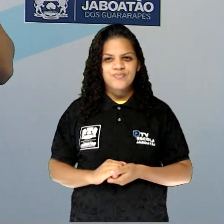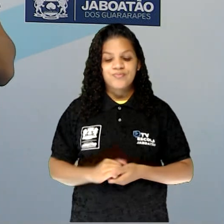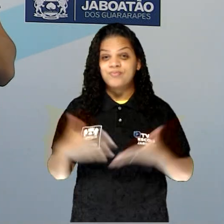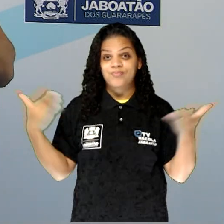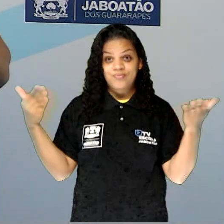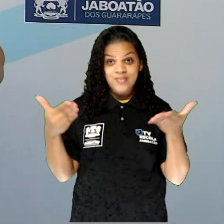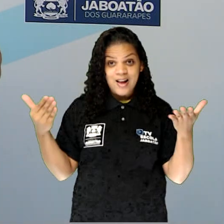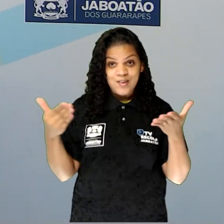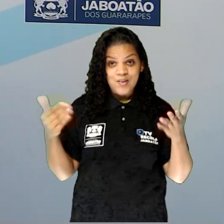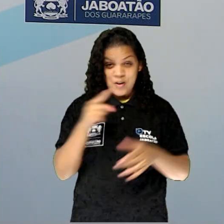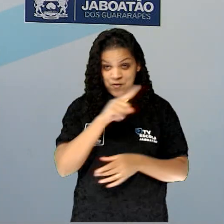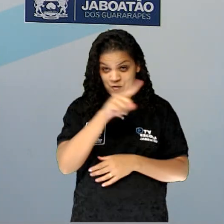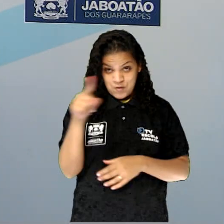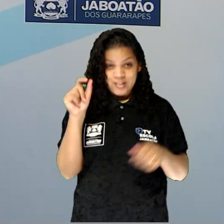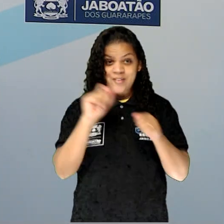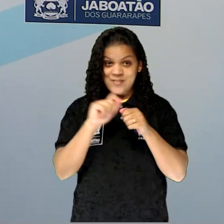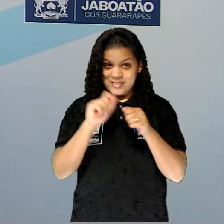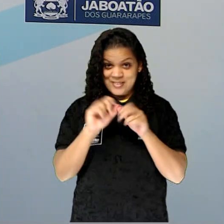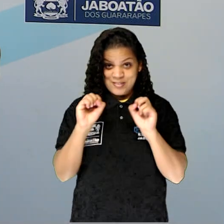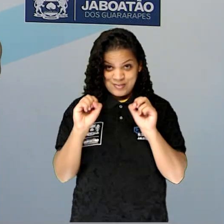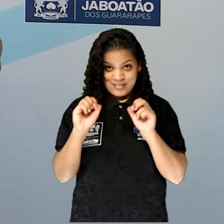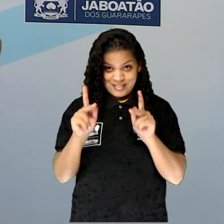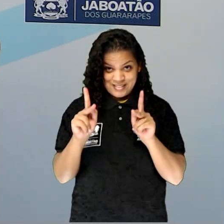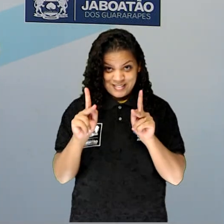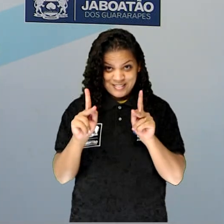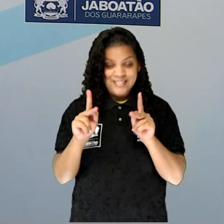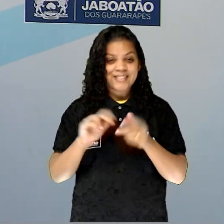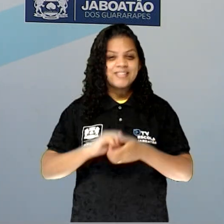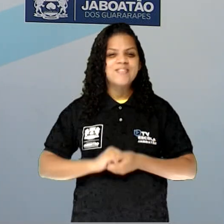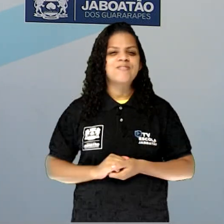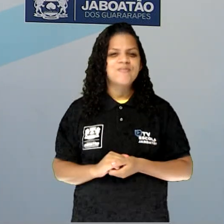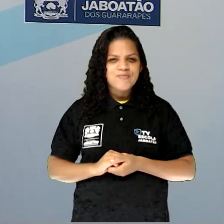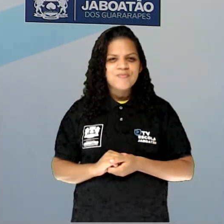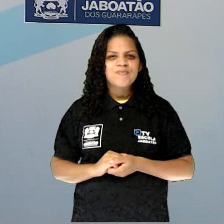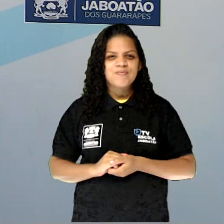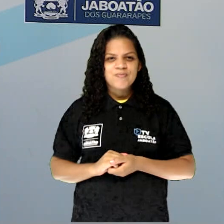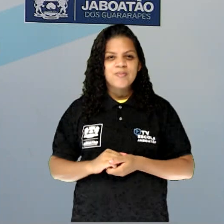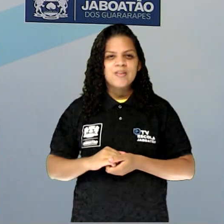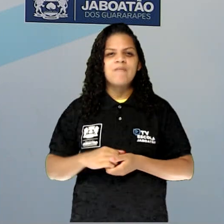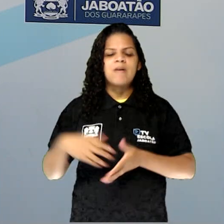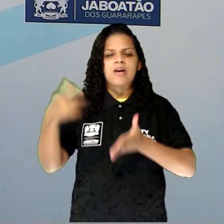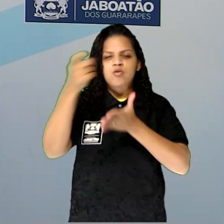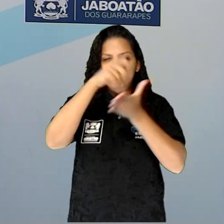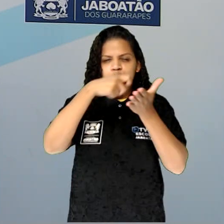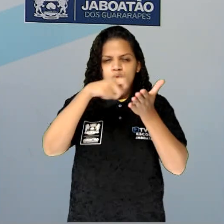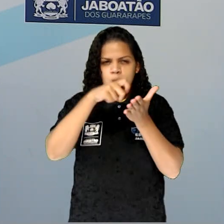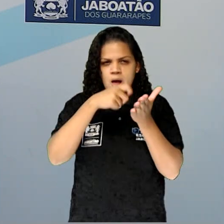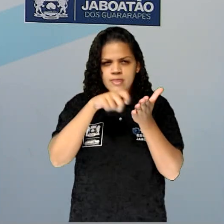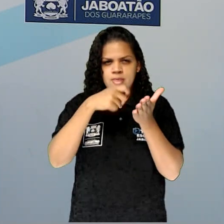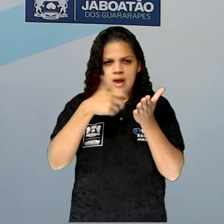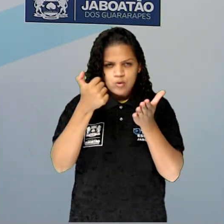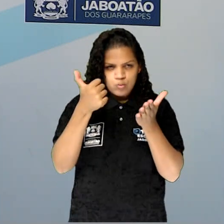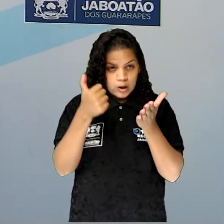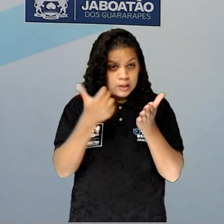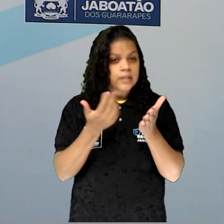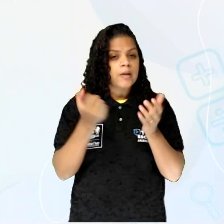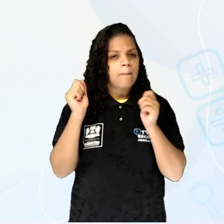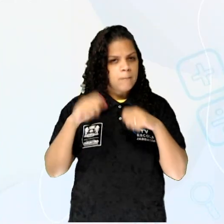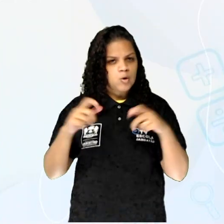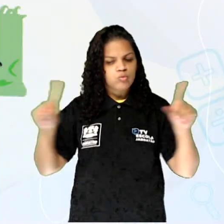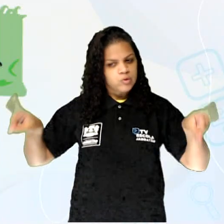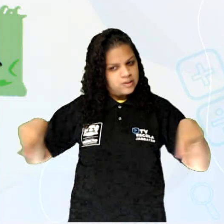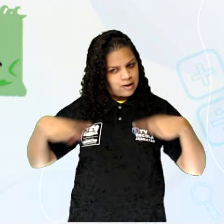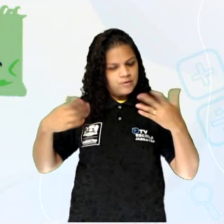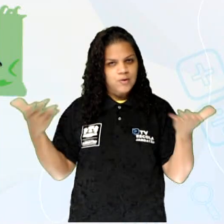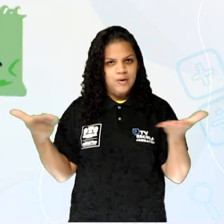agora é sua vez de colocar em prática pega o seu caderno e a sua cama aí tá e faça anotação do desafio